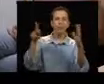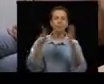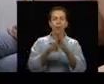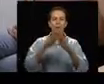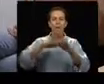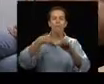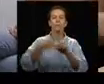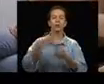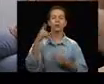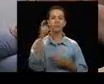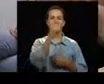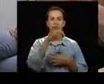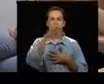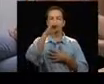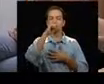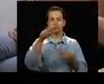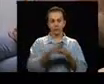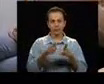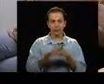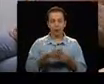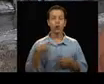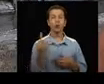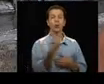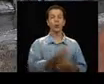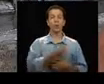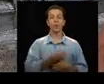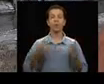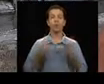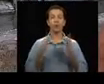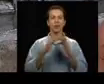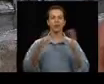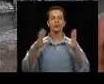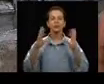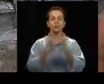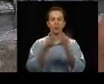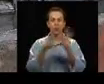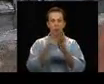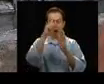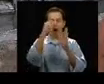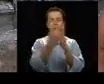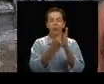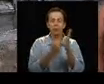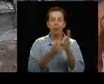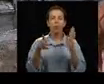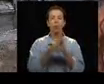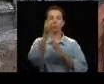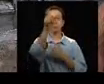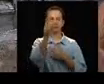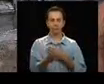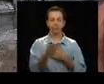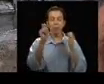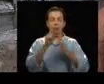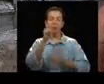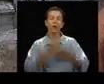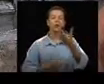né, a gente tem que olhar muito mais do que aquela dificuldade da respiração, né? A gente tem esse convívio, esse contato maior, a gente tem uma maior autonomia, né,